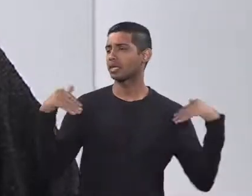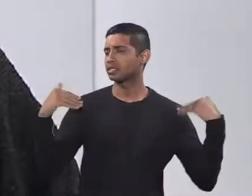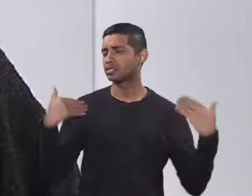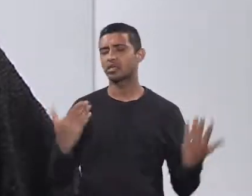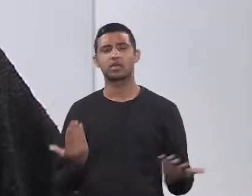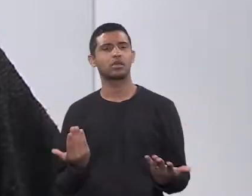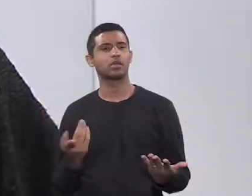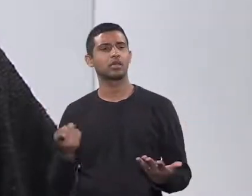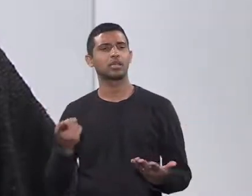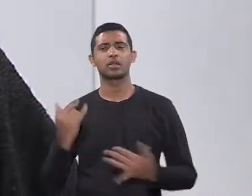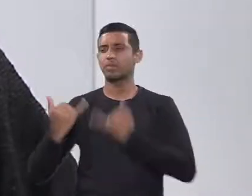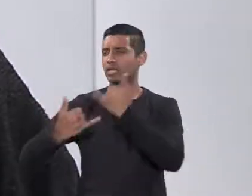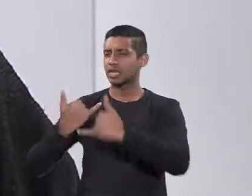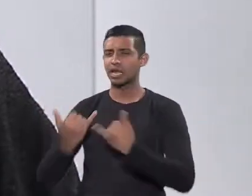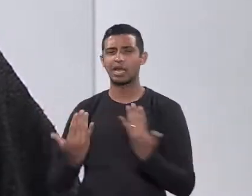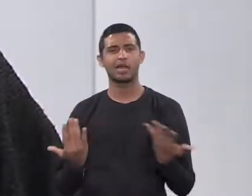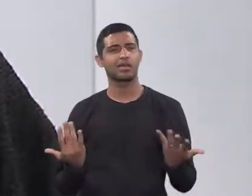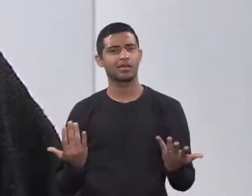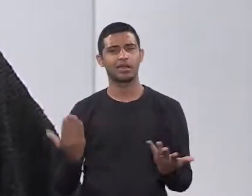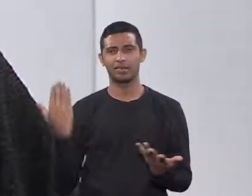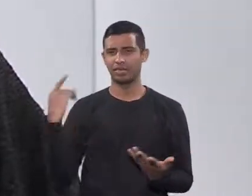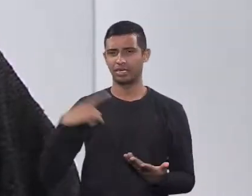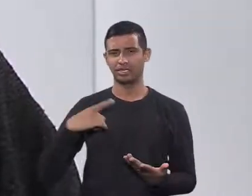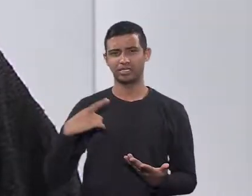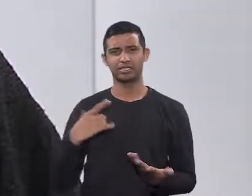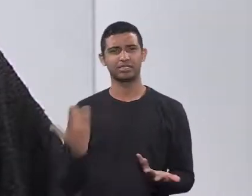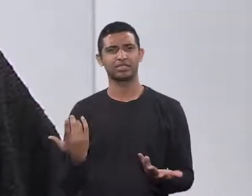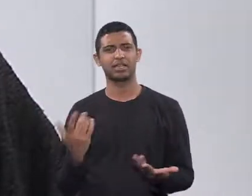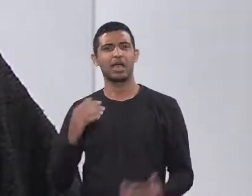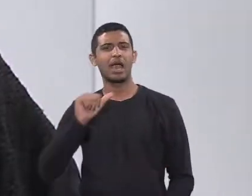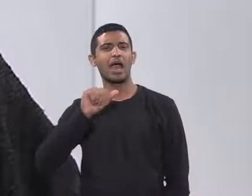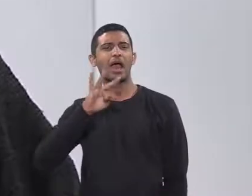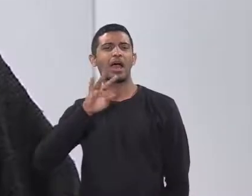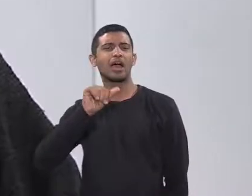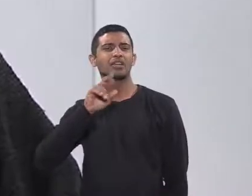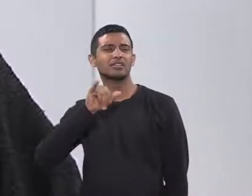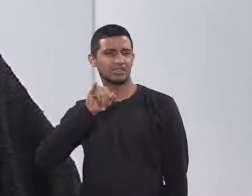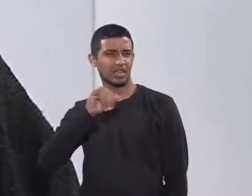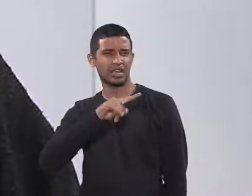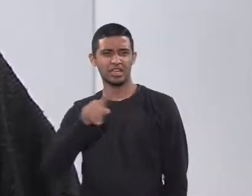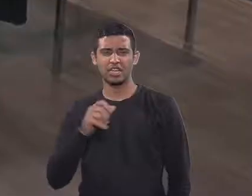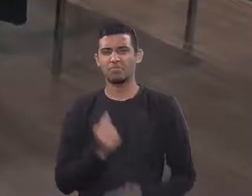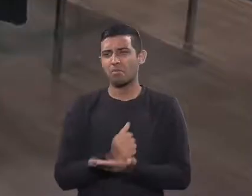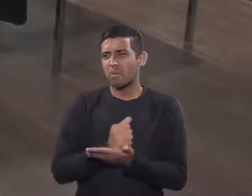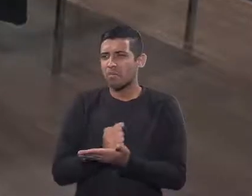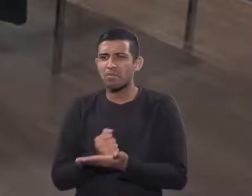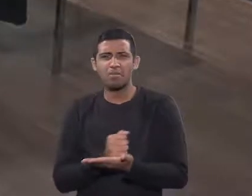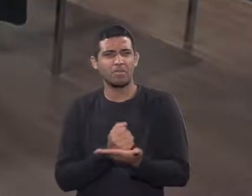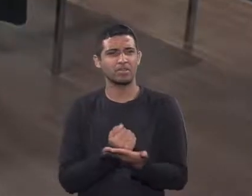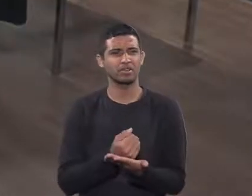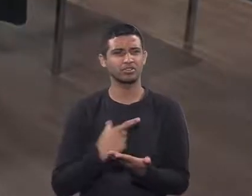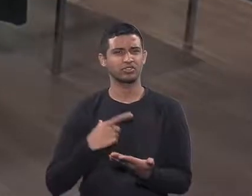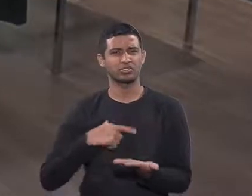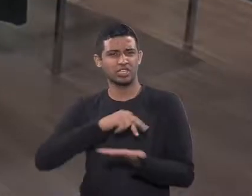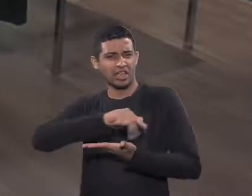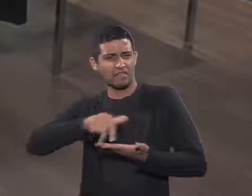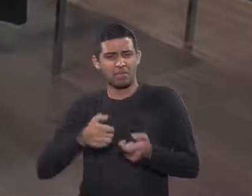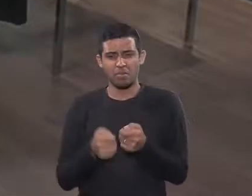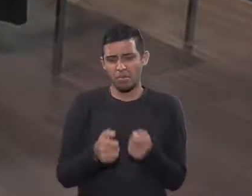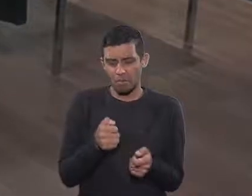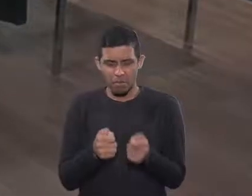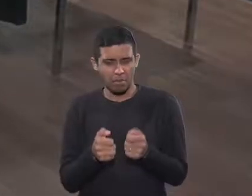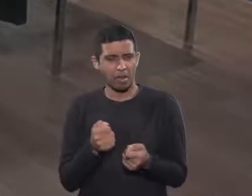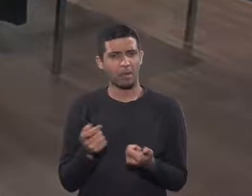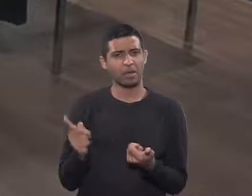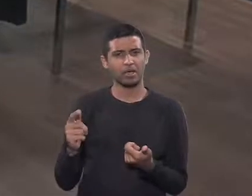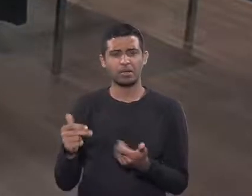ele participava de brincadeiras. Naquela época era Atari, o jogo que existia, ele jogava, ele brincava de jogo de botão,